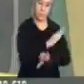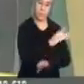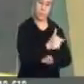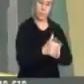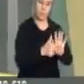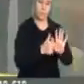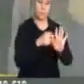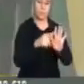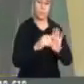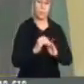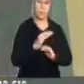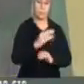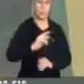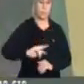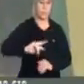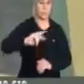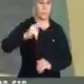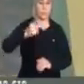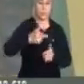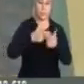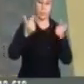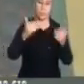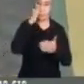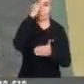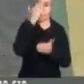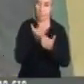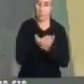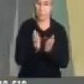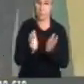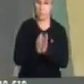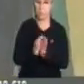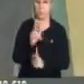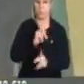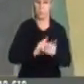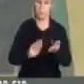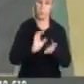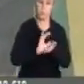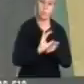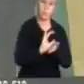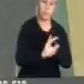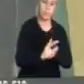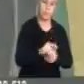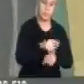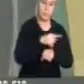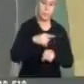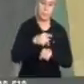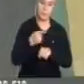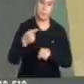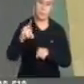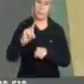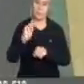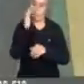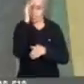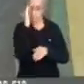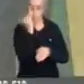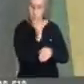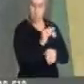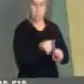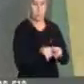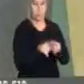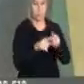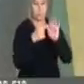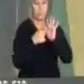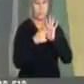PEC, que aumenta a confiança dos investidores, fortalece o planejamento e, acima de tudo, demonstra